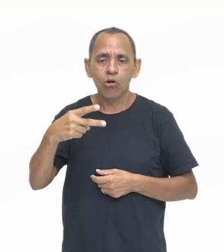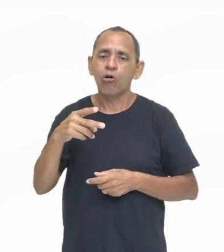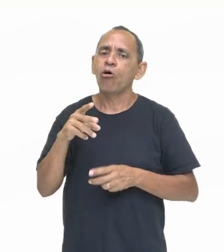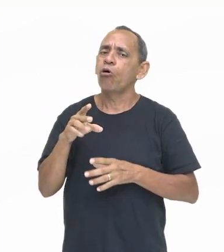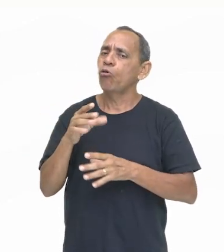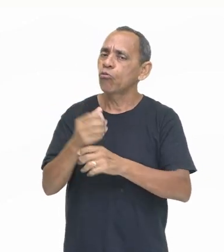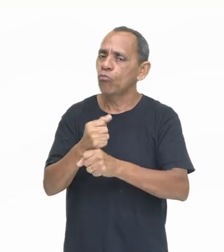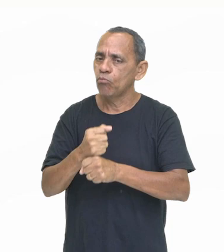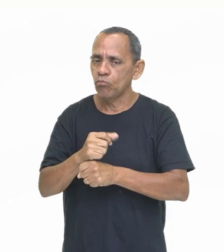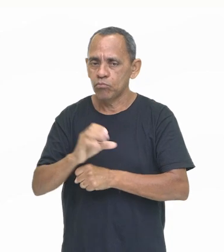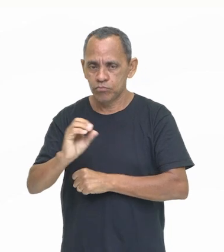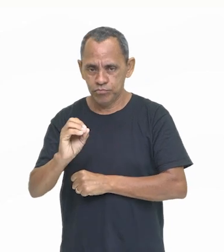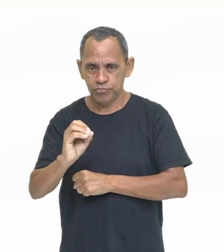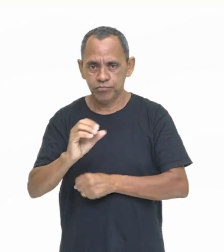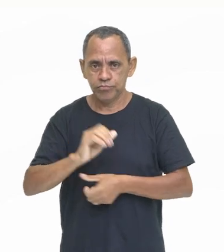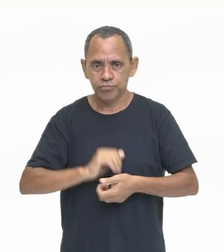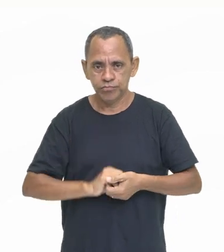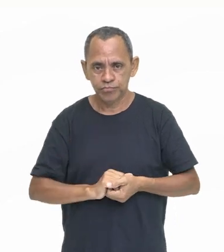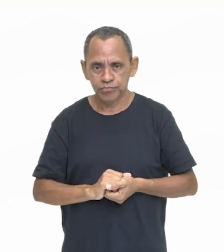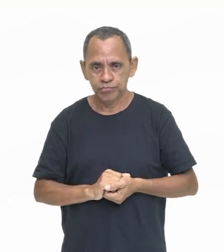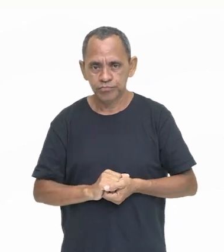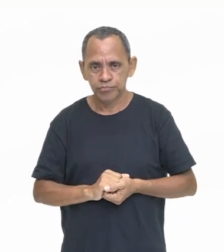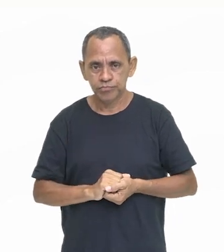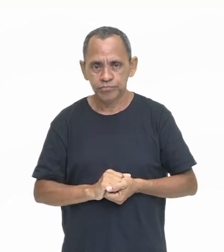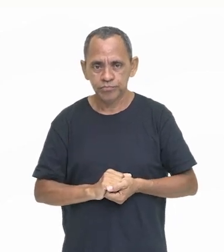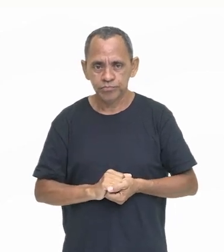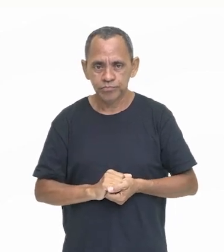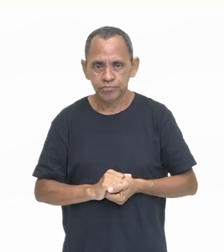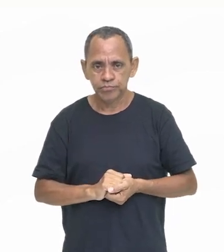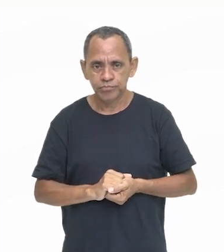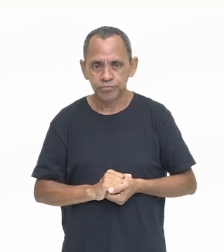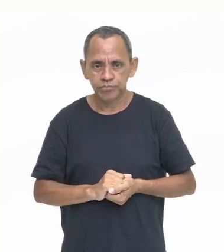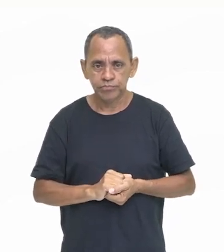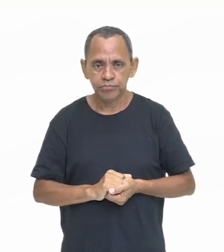zero, tá? Então nós vamos ter aqui, ó,